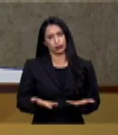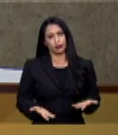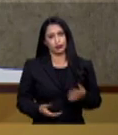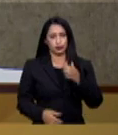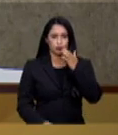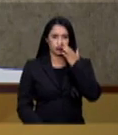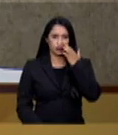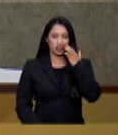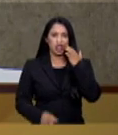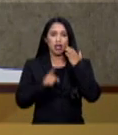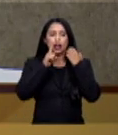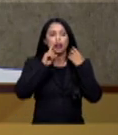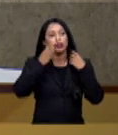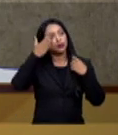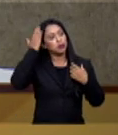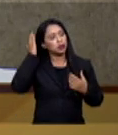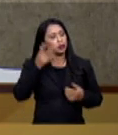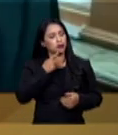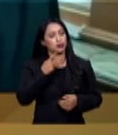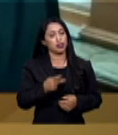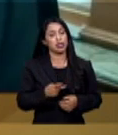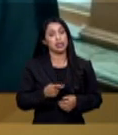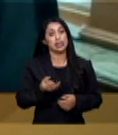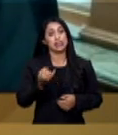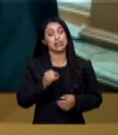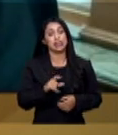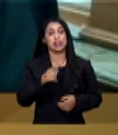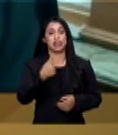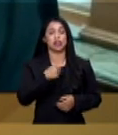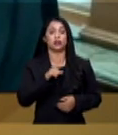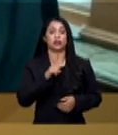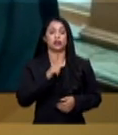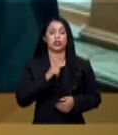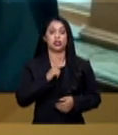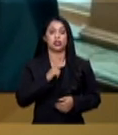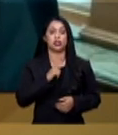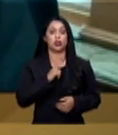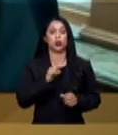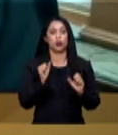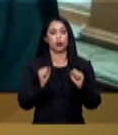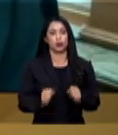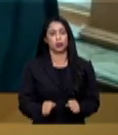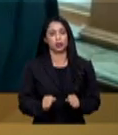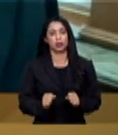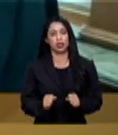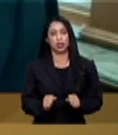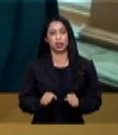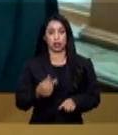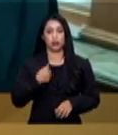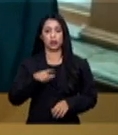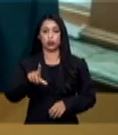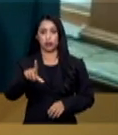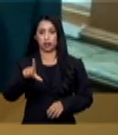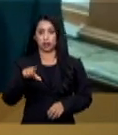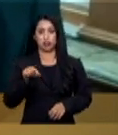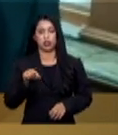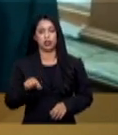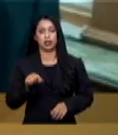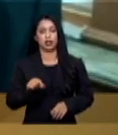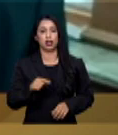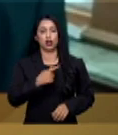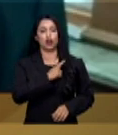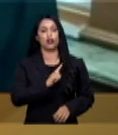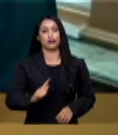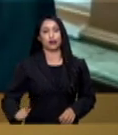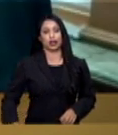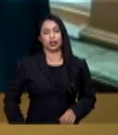Ministro Marco Aurélio pede a palavra. Presidente, tivesse eu poder, nomearia o ministro Nunes Marques governador do Estado